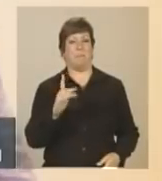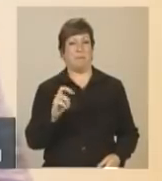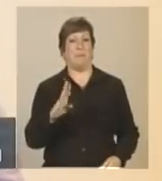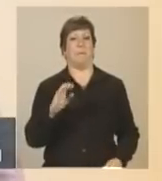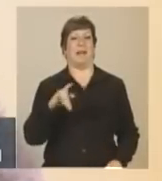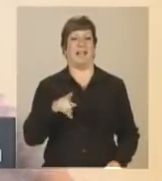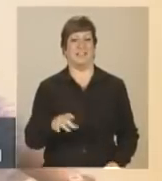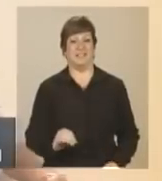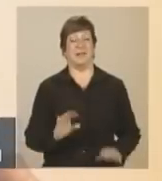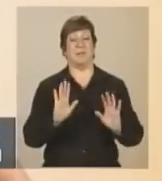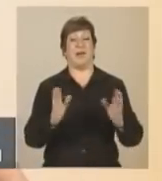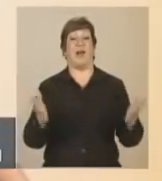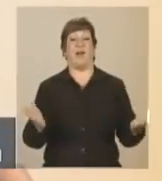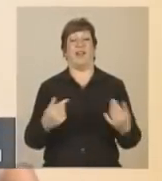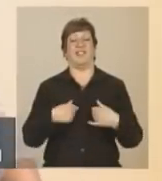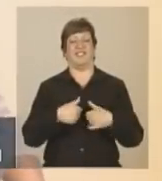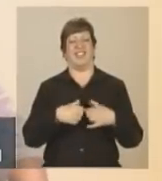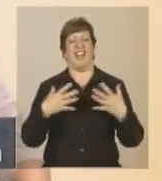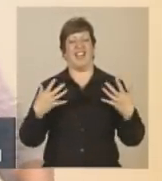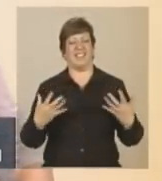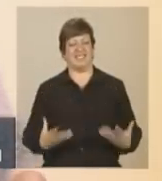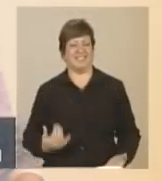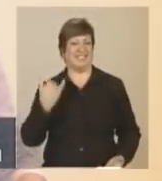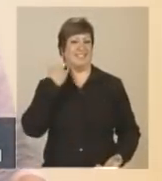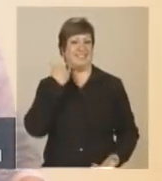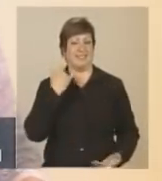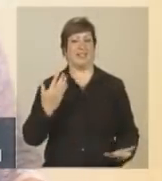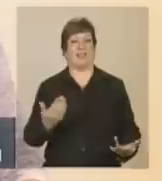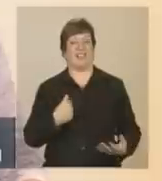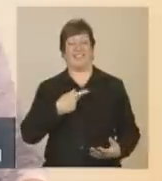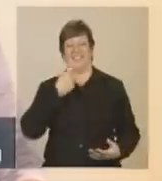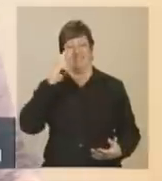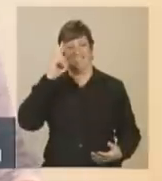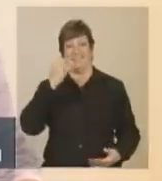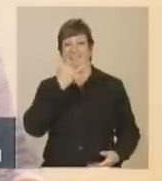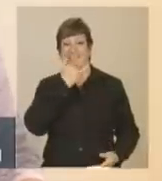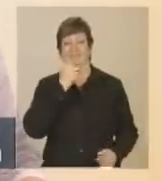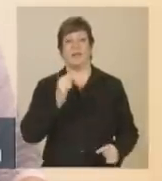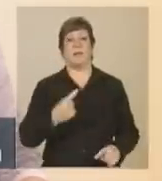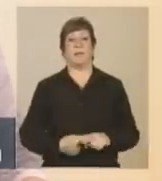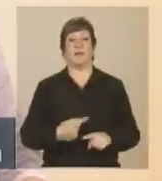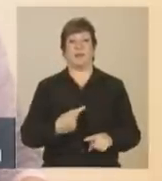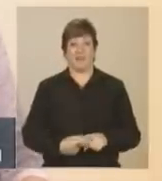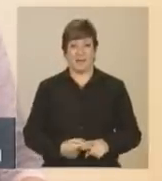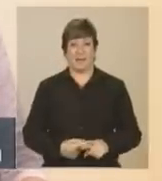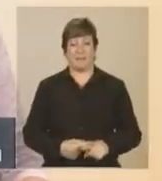Mas hoje eu estou cansada, eu vou dizer para vocês por quê. Eu venho de